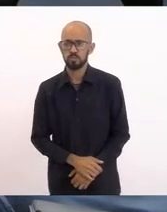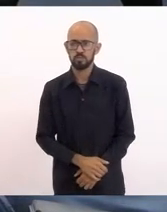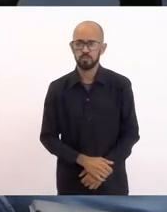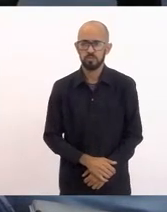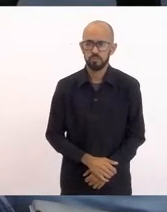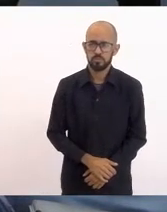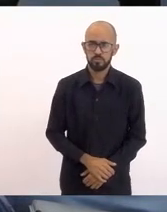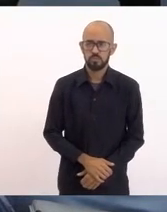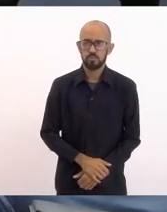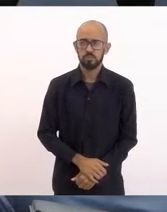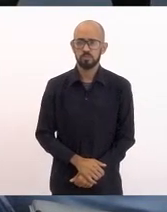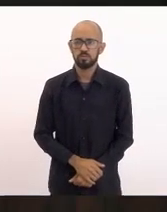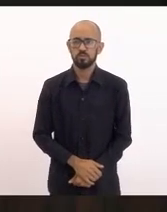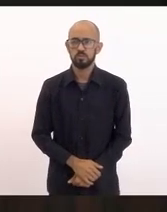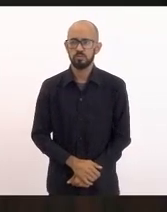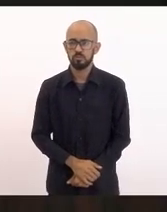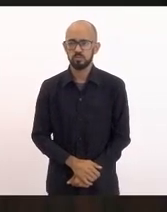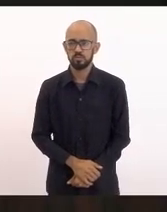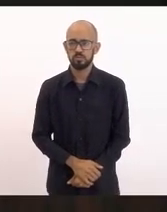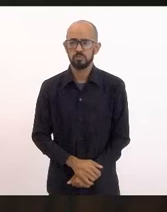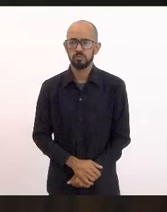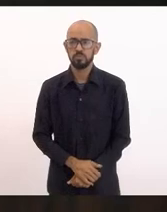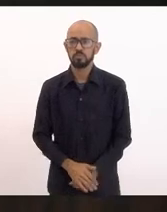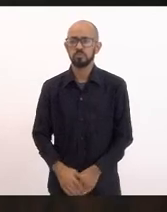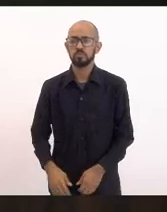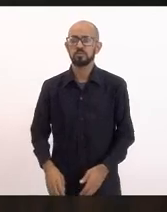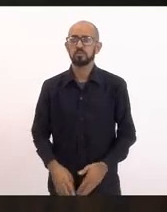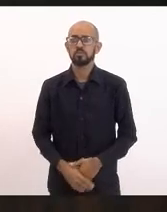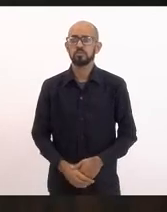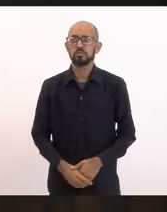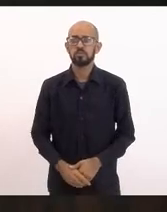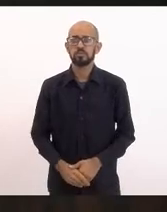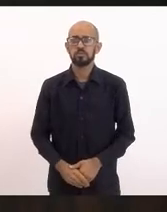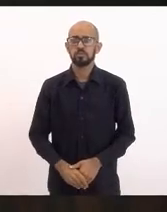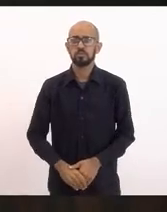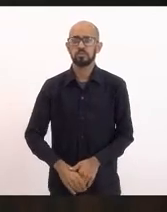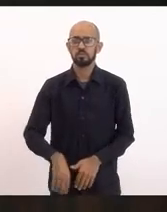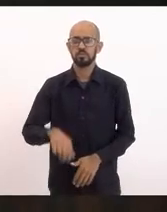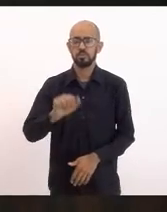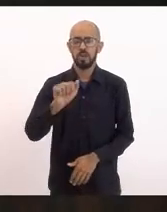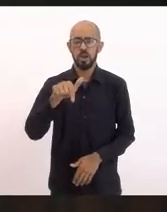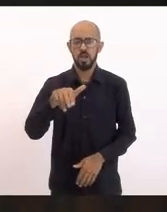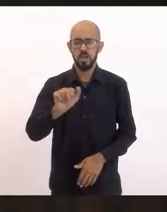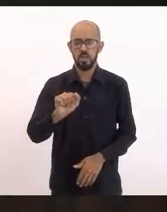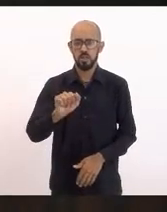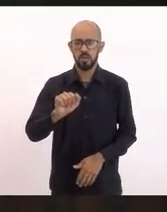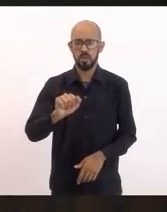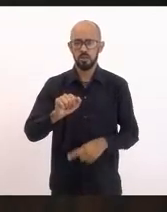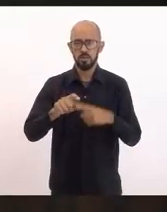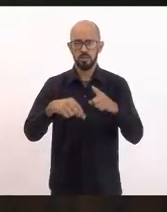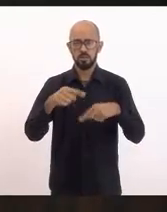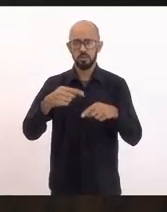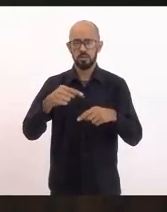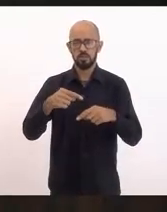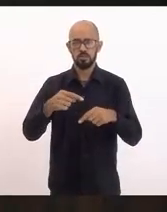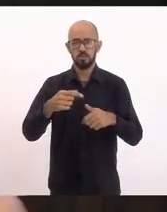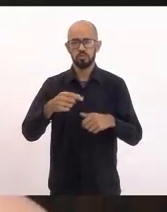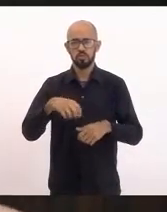Ok. Então, Vossa Excelência quer falar por último? Deputada Alana, em seguida, deputado